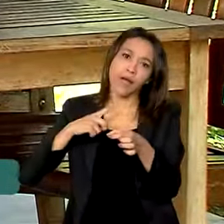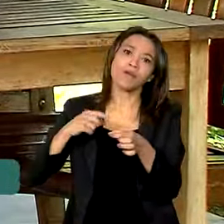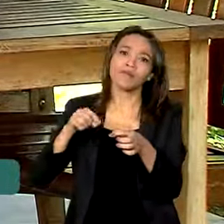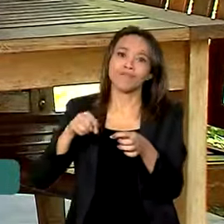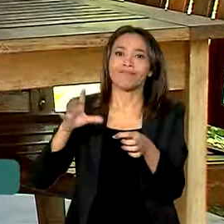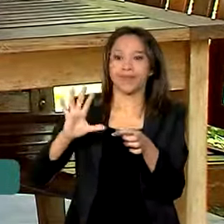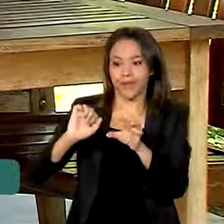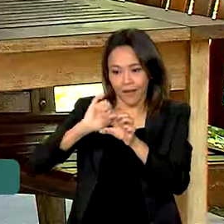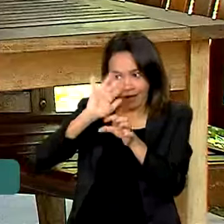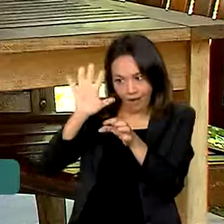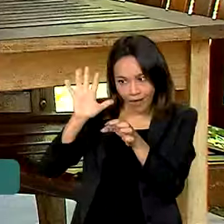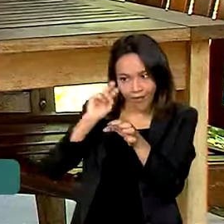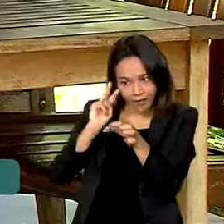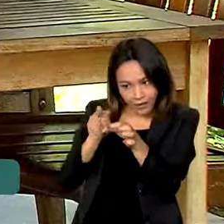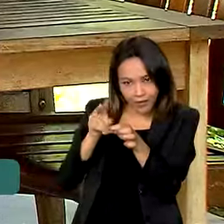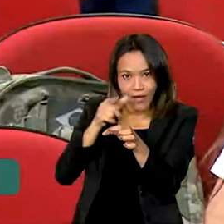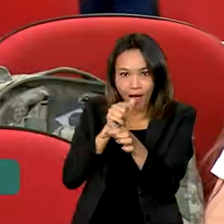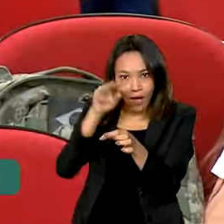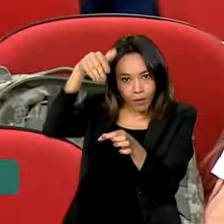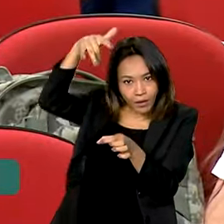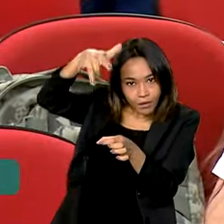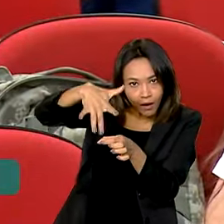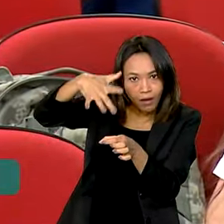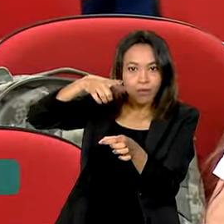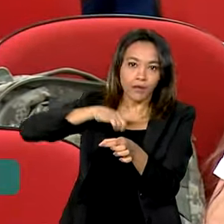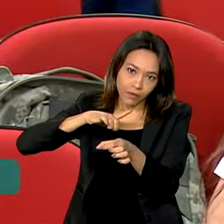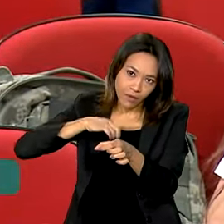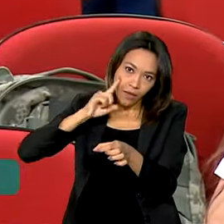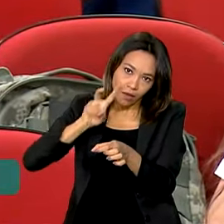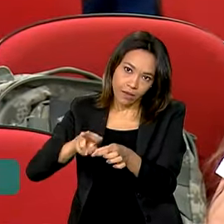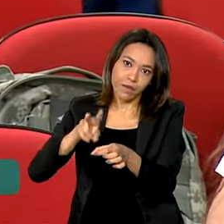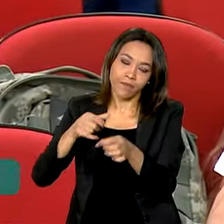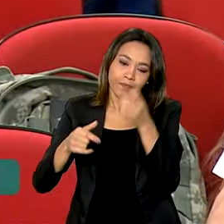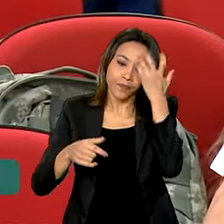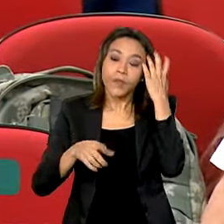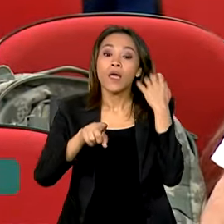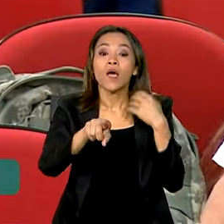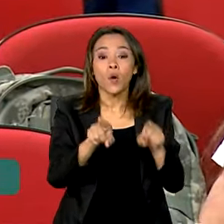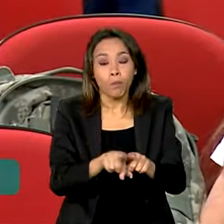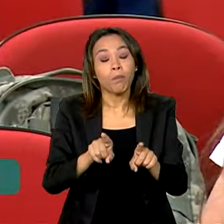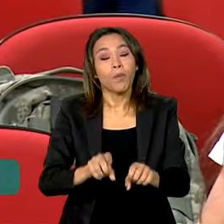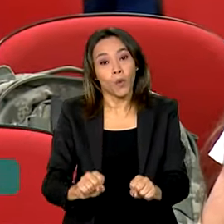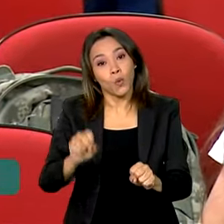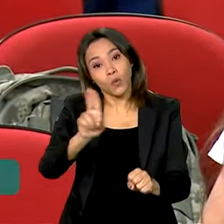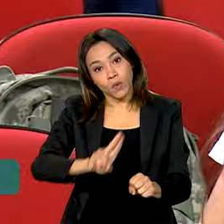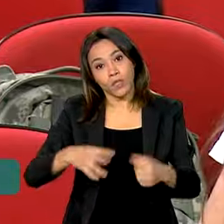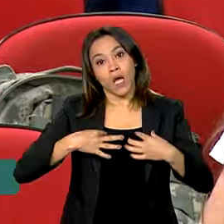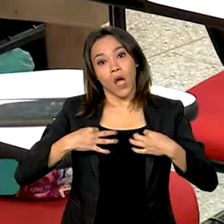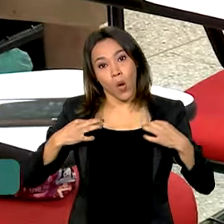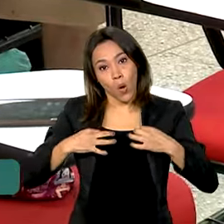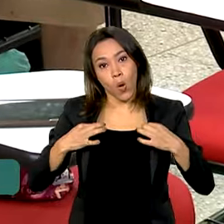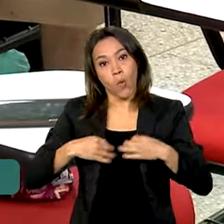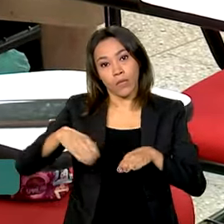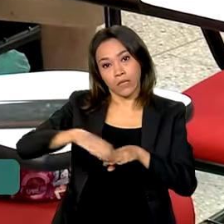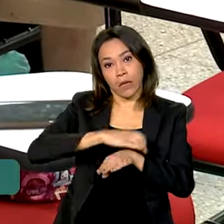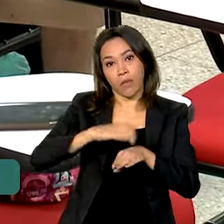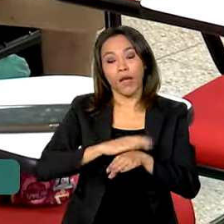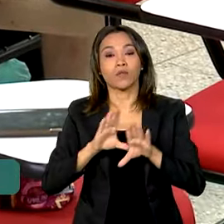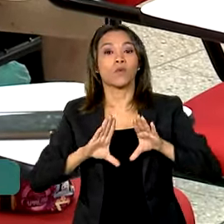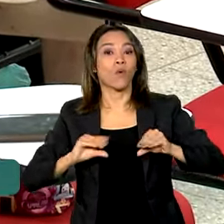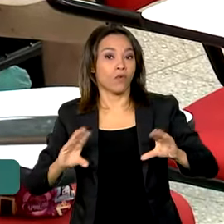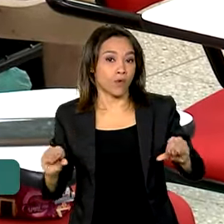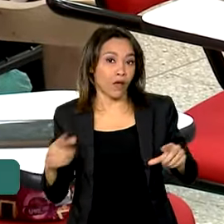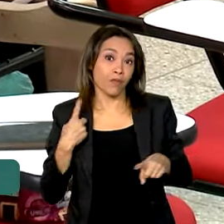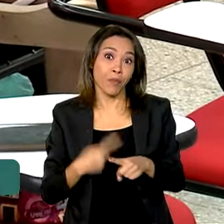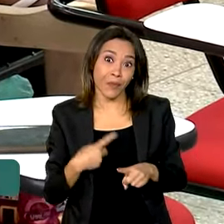d'água deve ser transparente é recomendado o uso de roupas e sapatos confortáveis Já que as